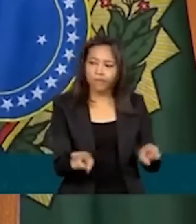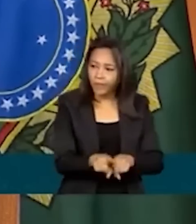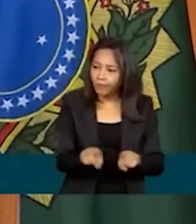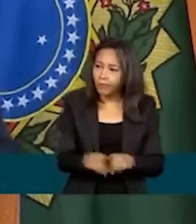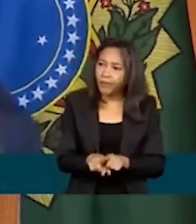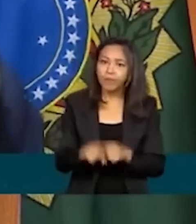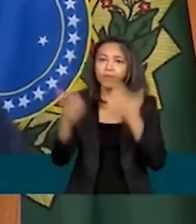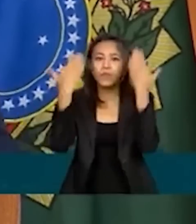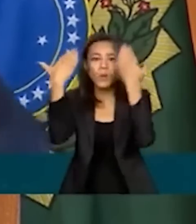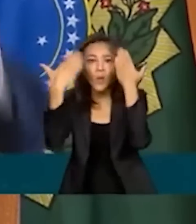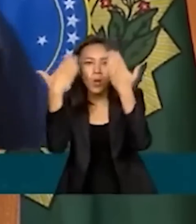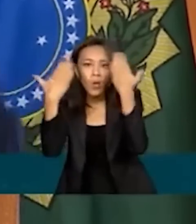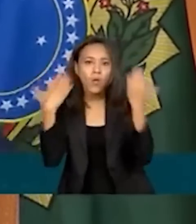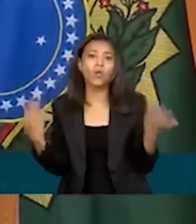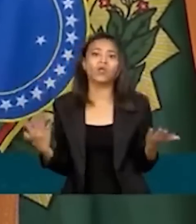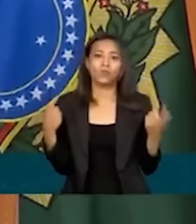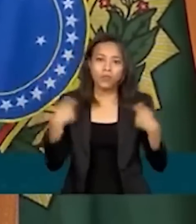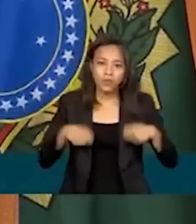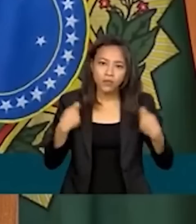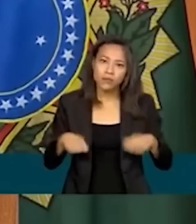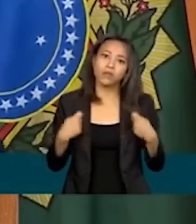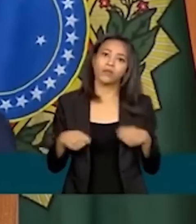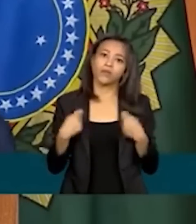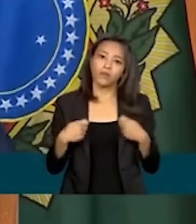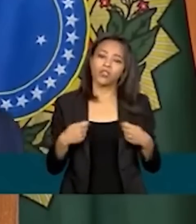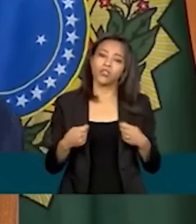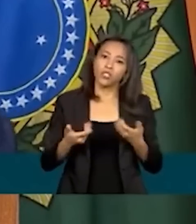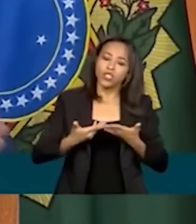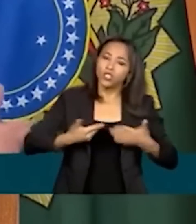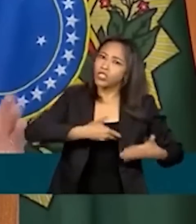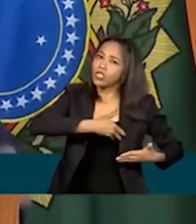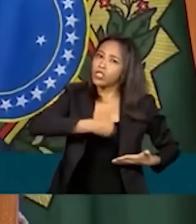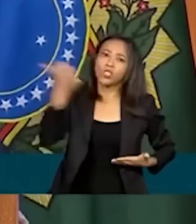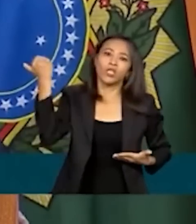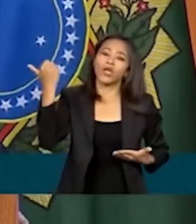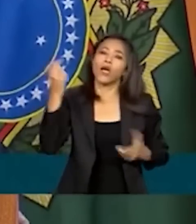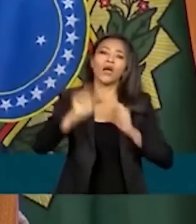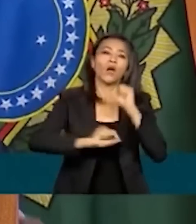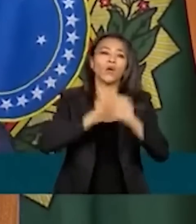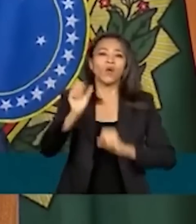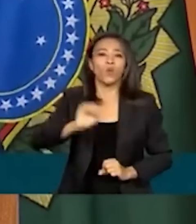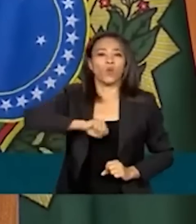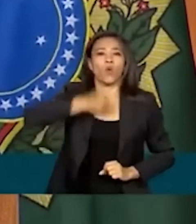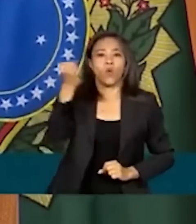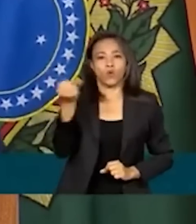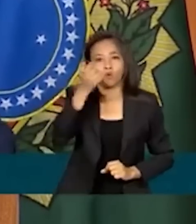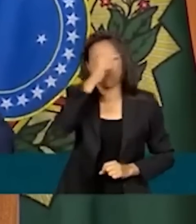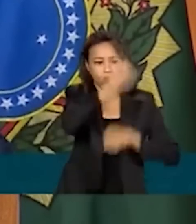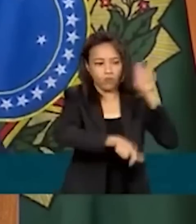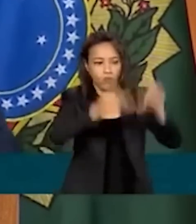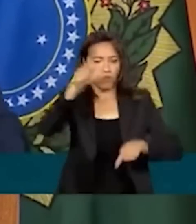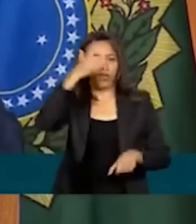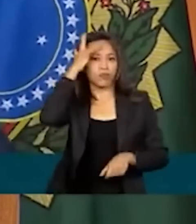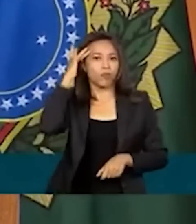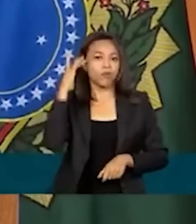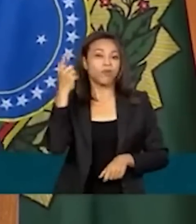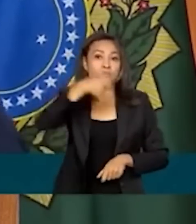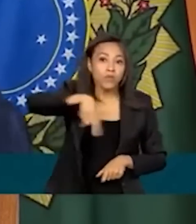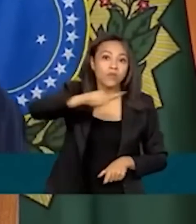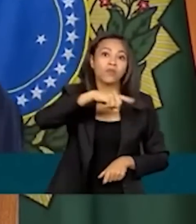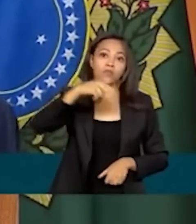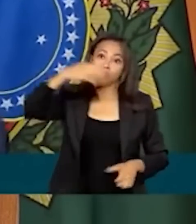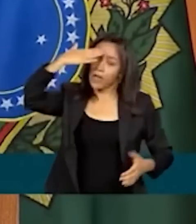o ponto de vista psicológico nós precisamos tirar o óleo da cabeça das pessoas as pessoas precisam voltar